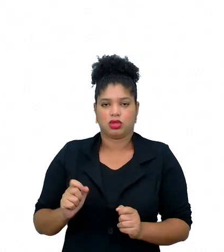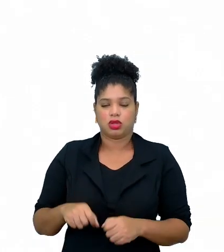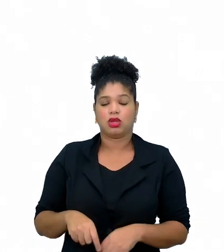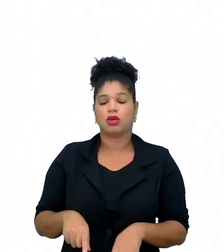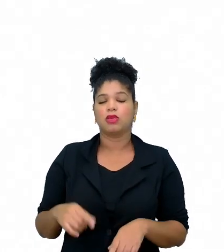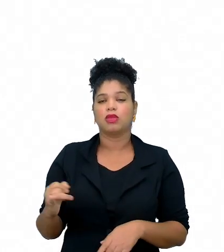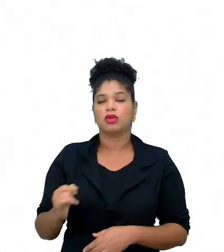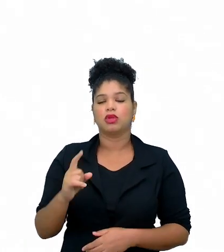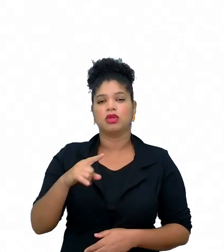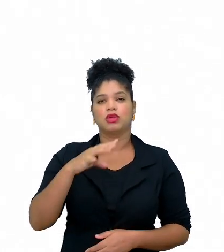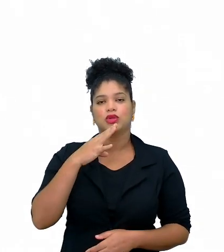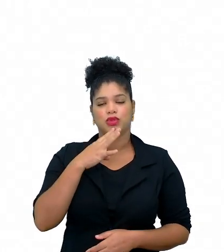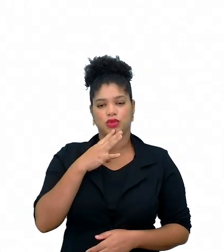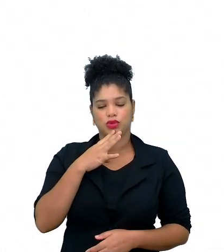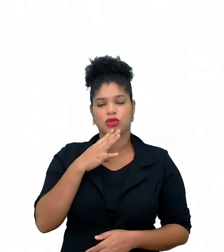né?